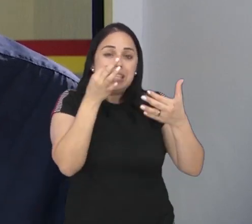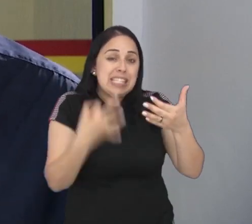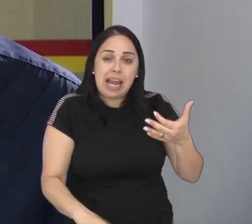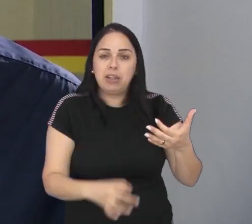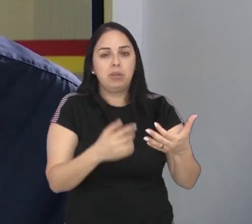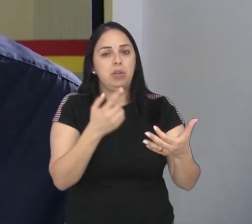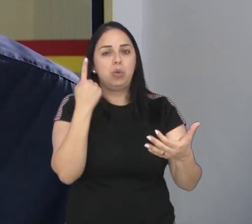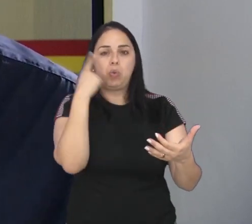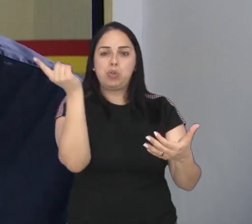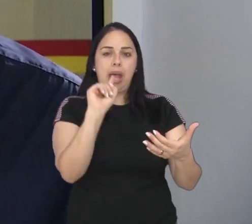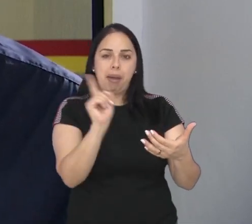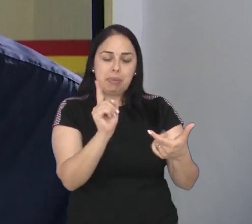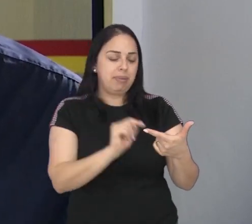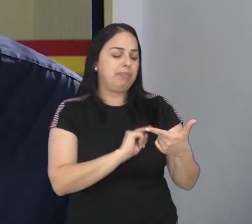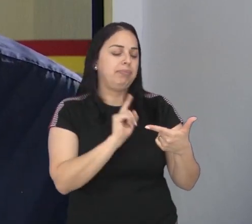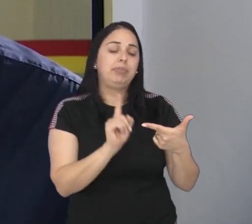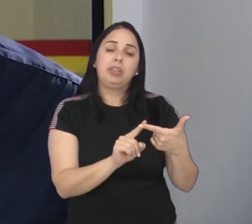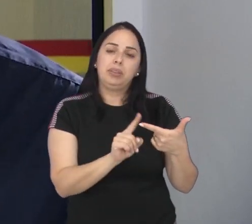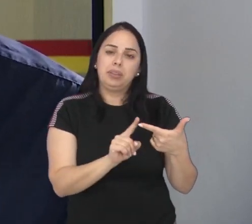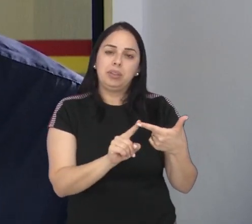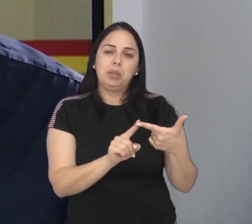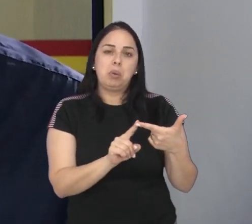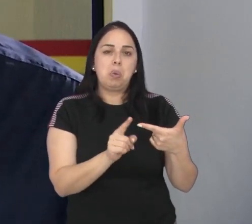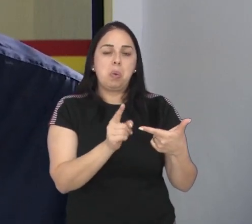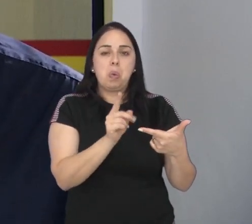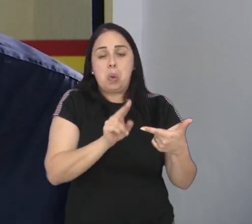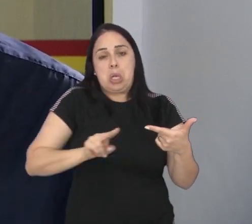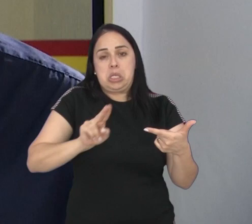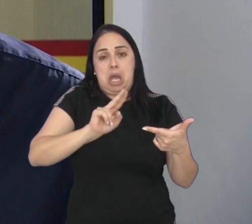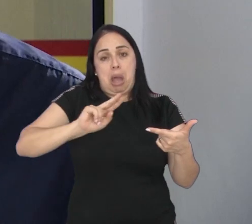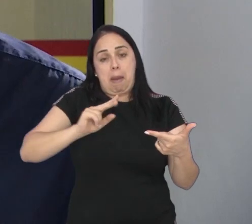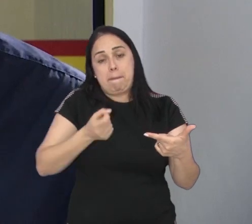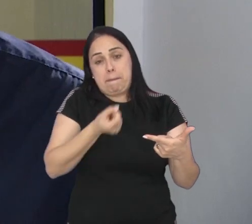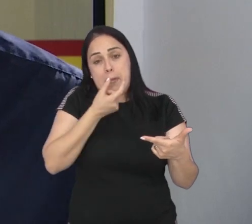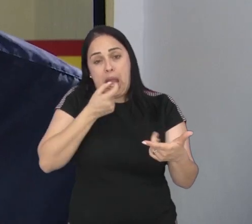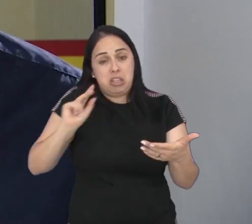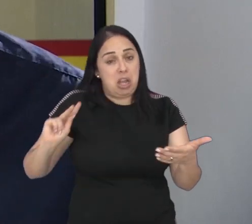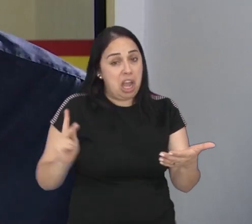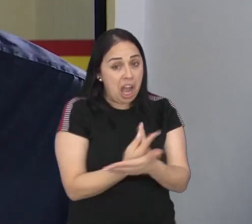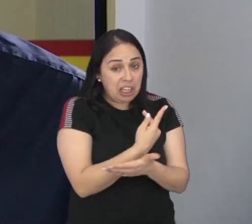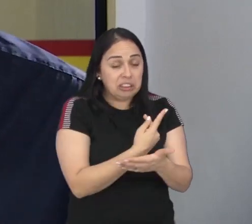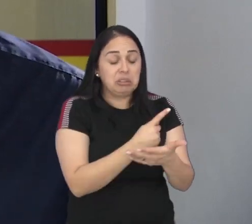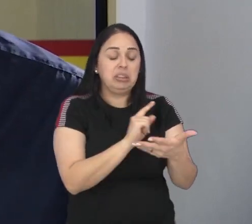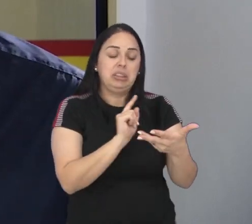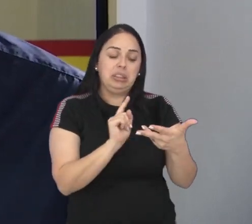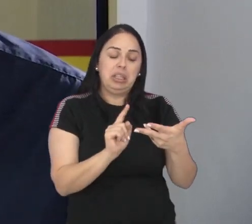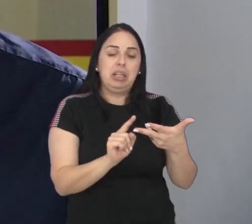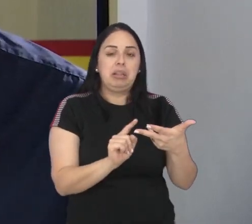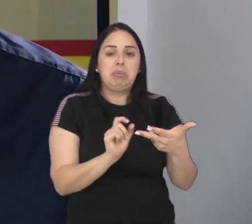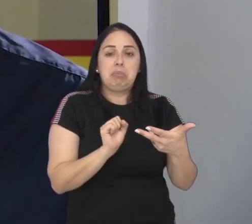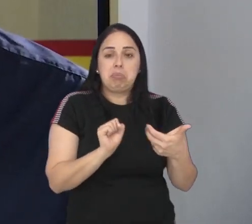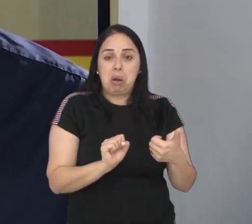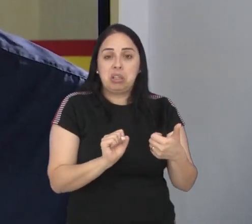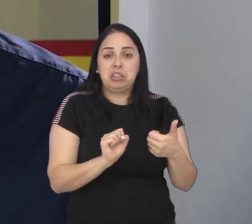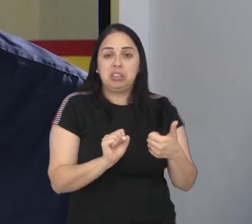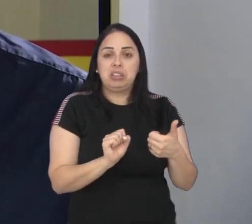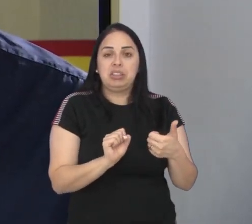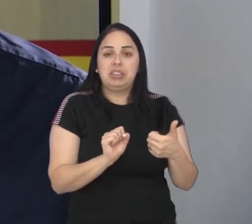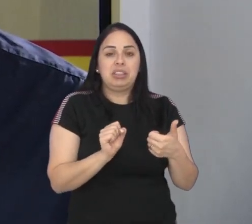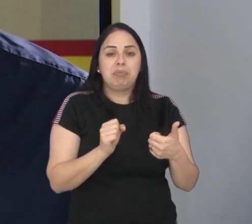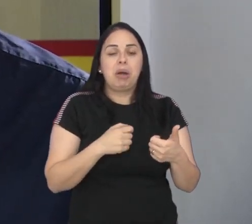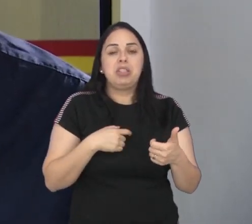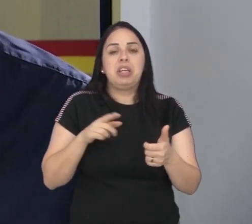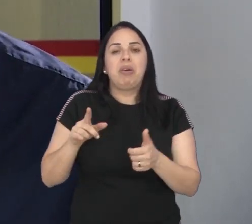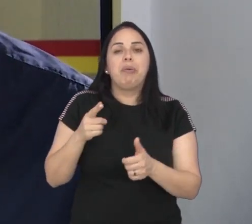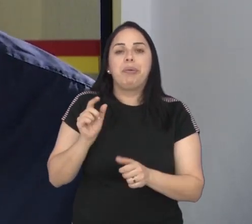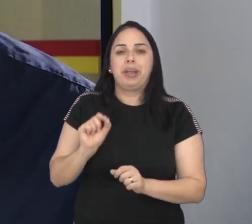qual é a dosagem tóxica, como tomar, ou usar um antibiótico, por exemplo, numa dosagem errada, a